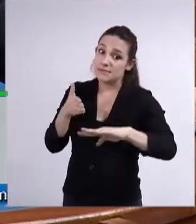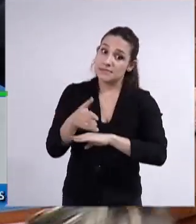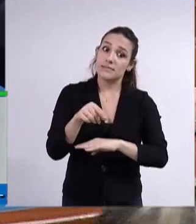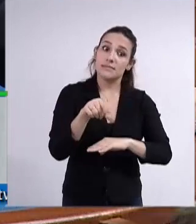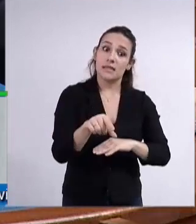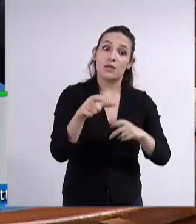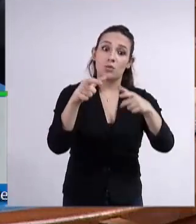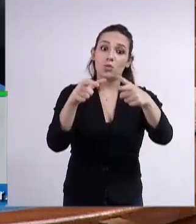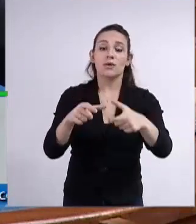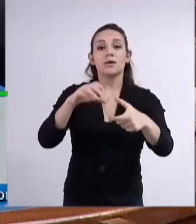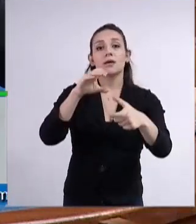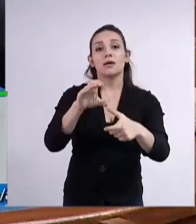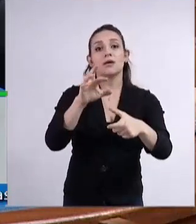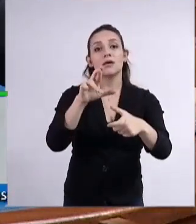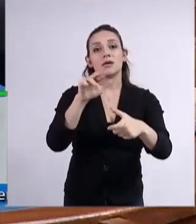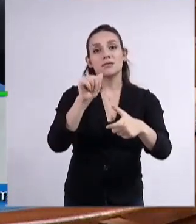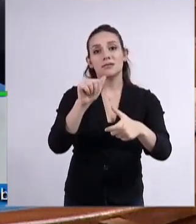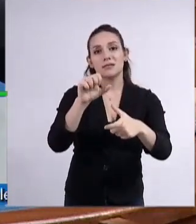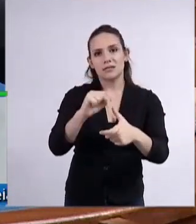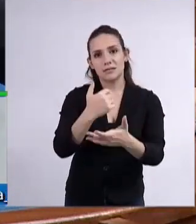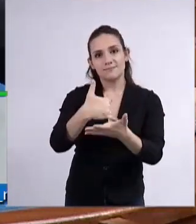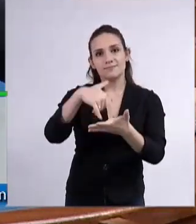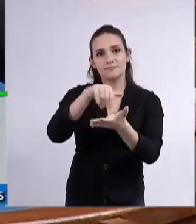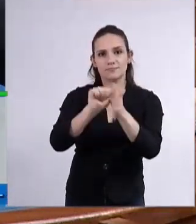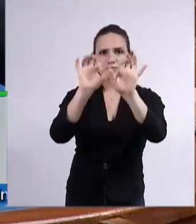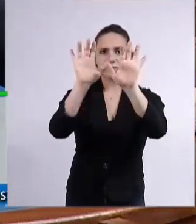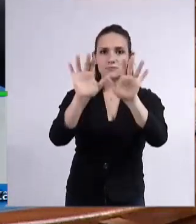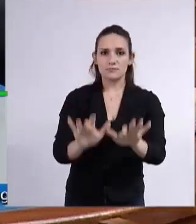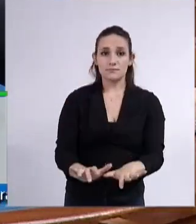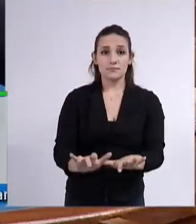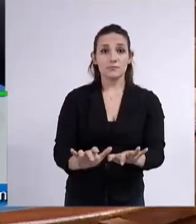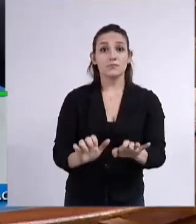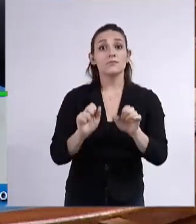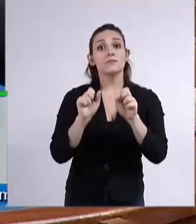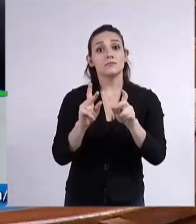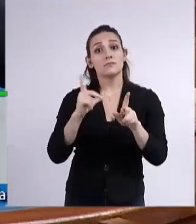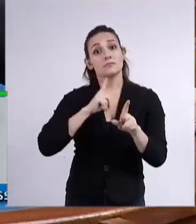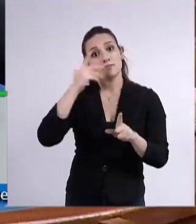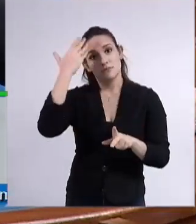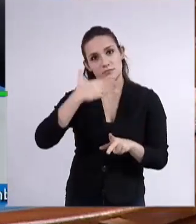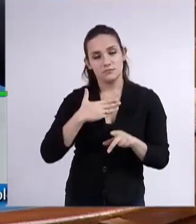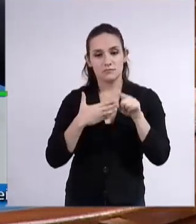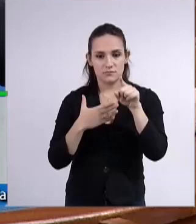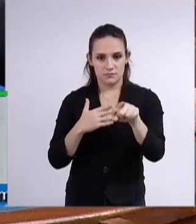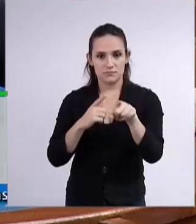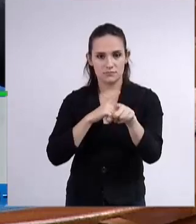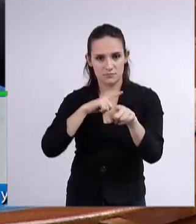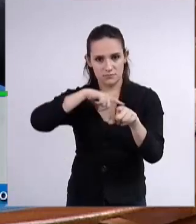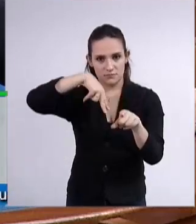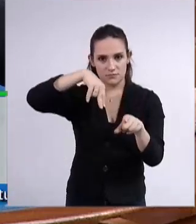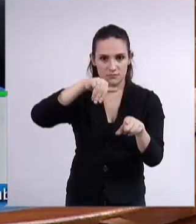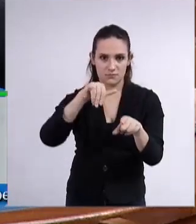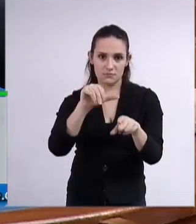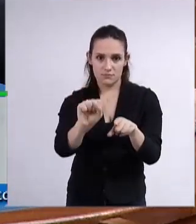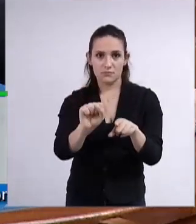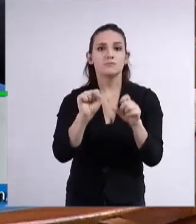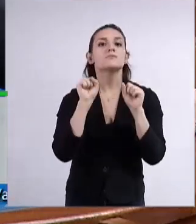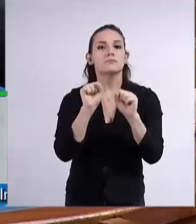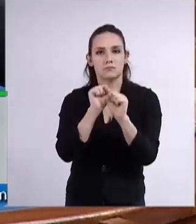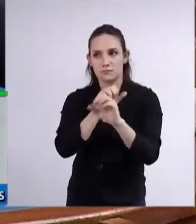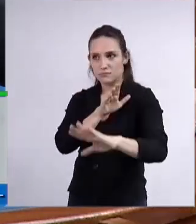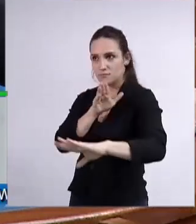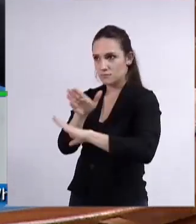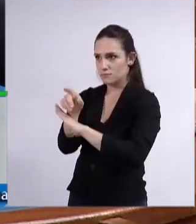fazer o seu cadastro, atualizar o seu cadastro e, com base apenas no número do NIS, né, ter